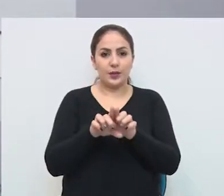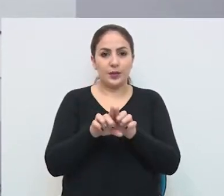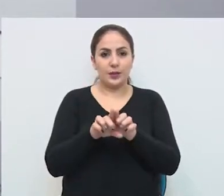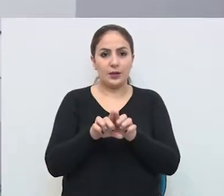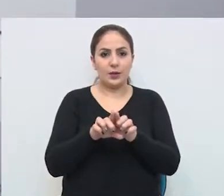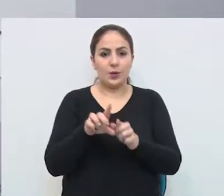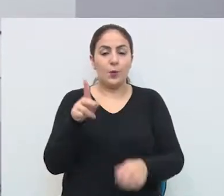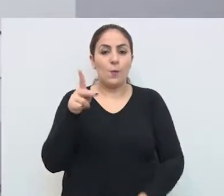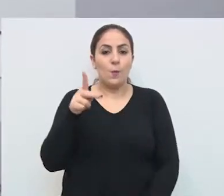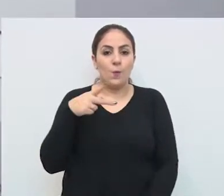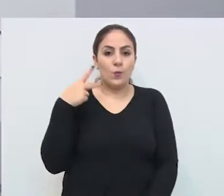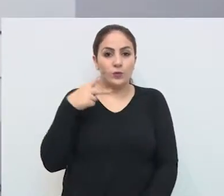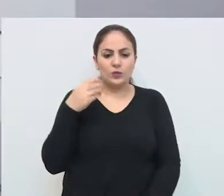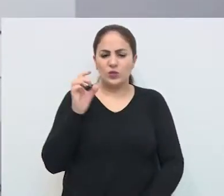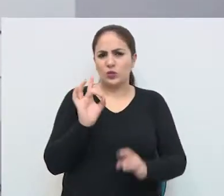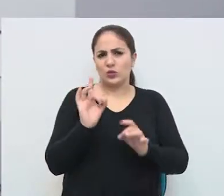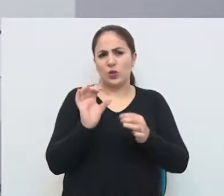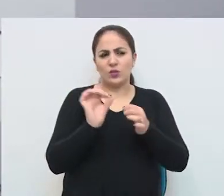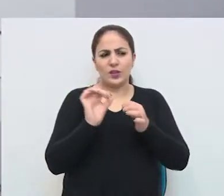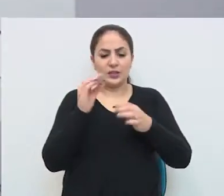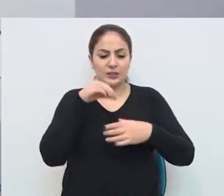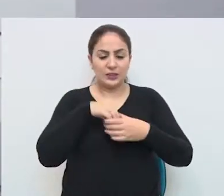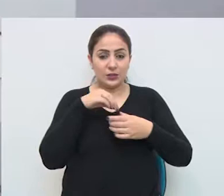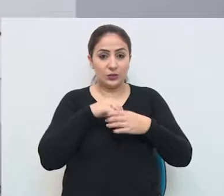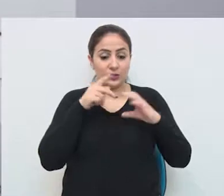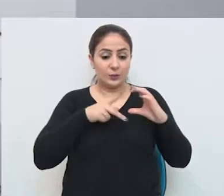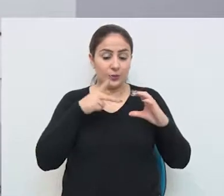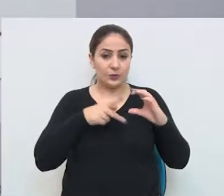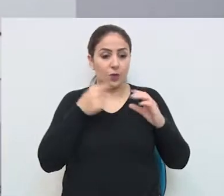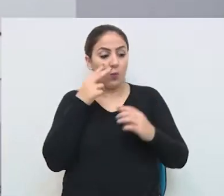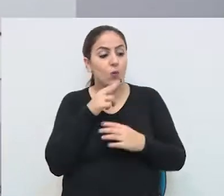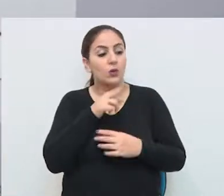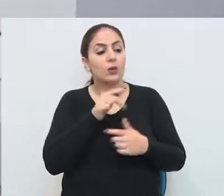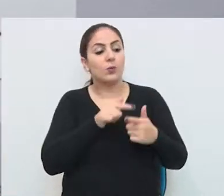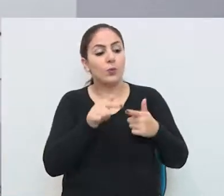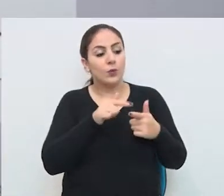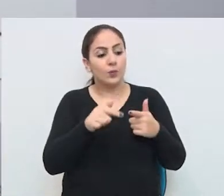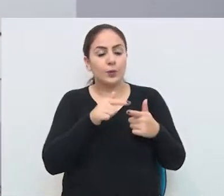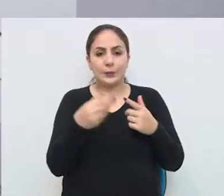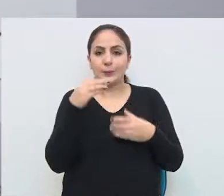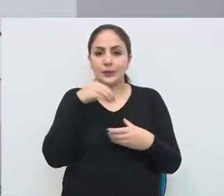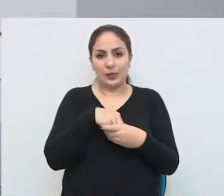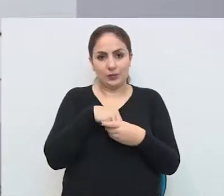agente político não é simplesmente ficar dentro da Câmara de Vereadores e olhando